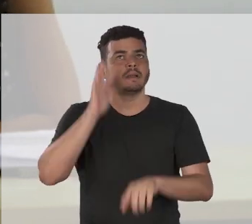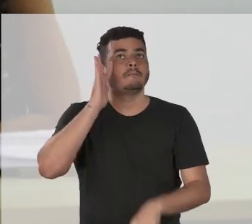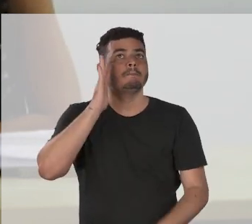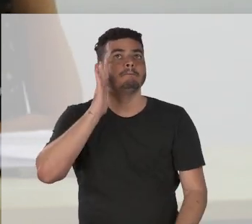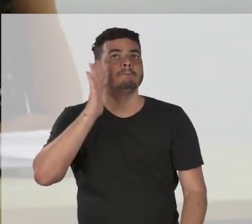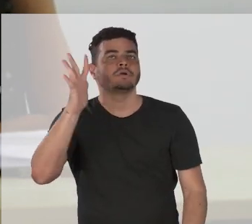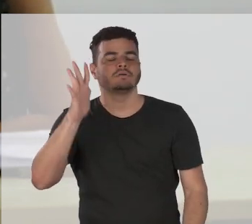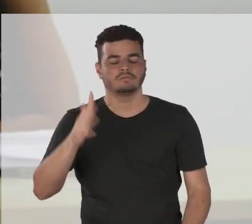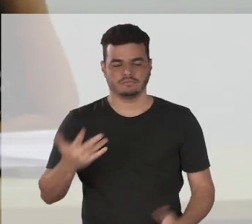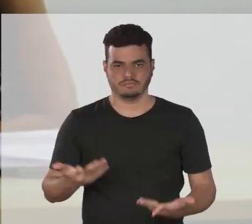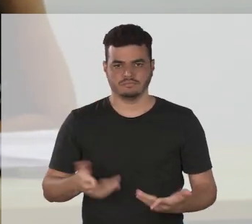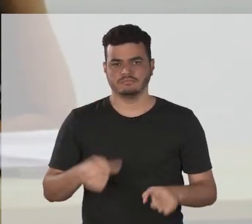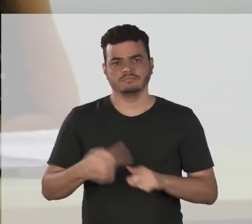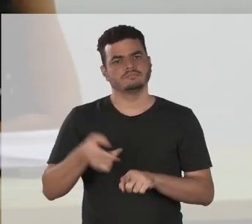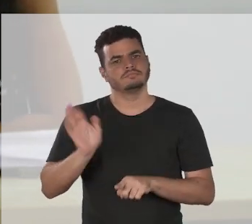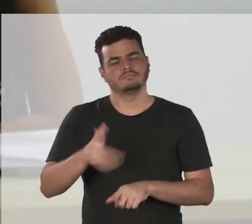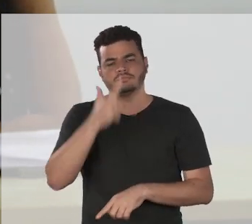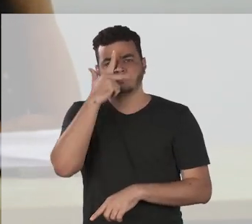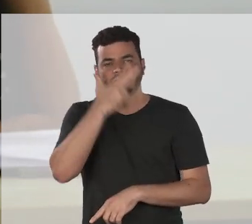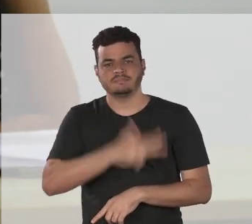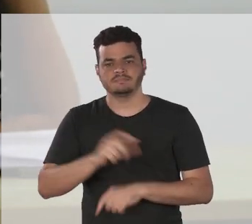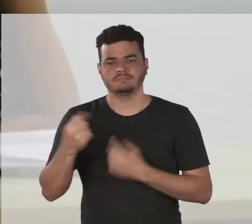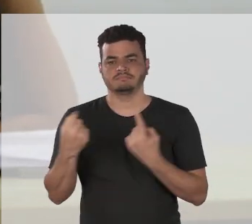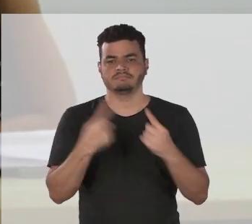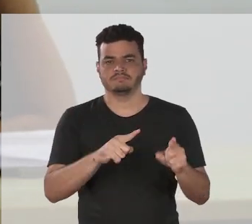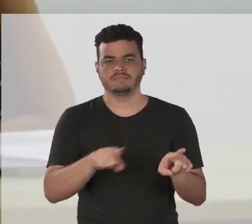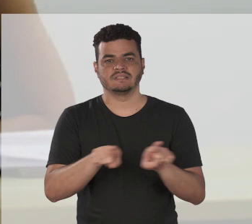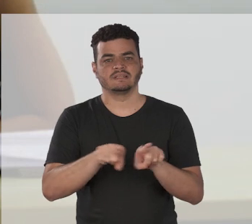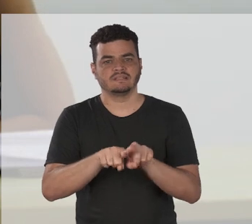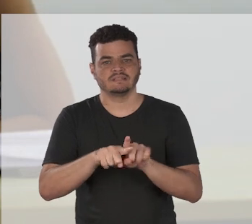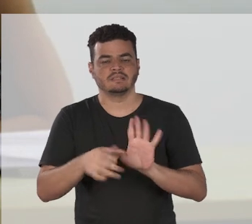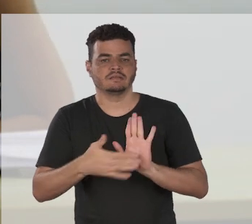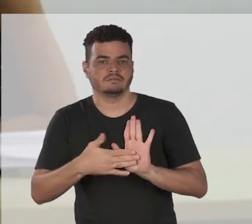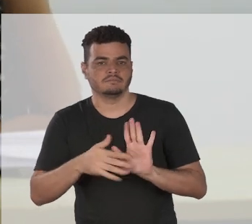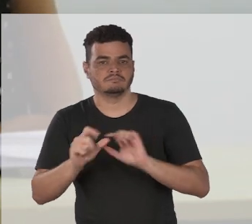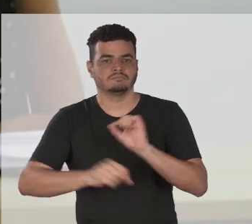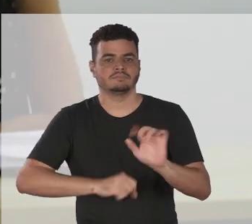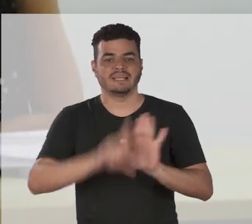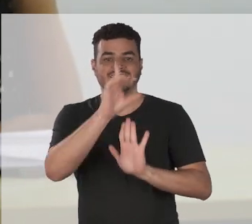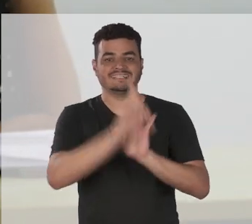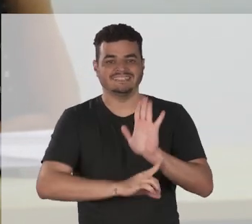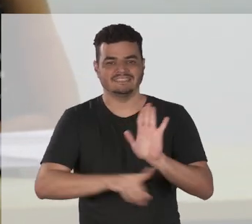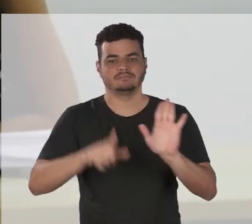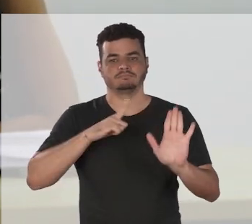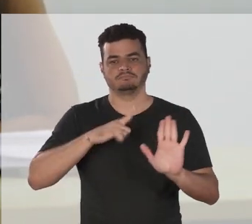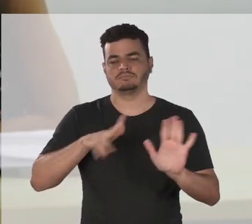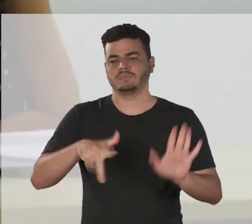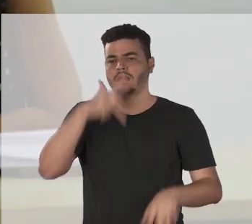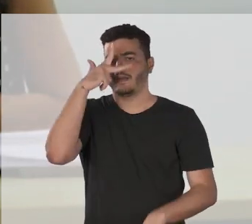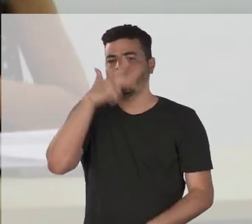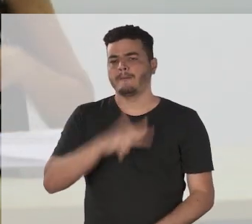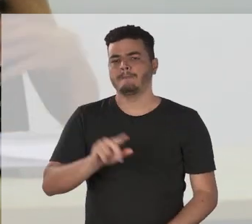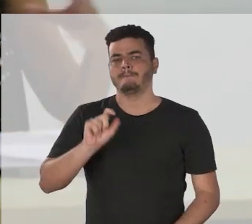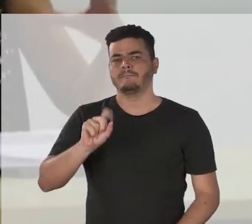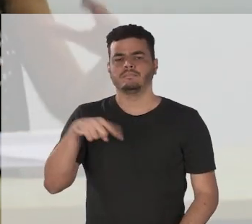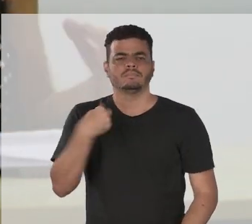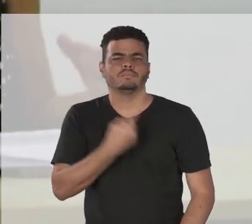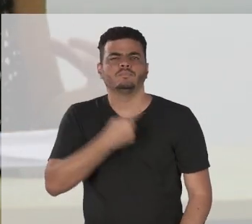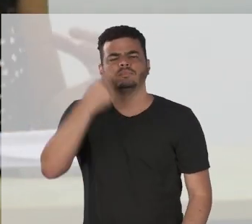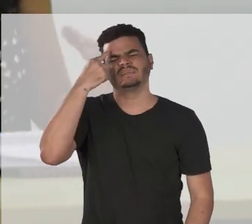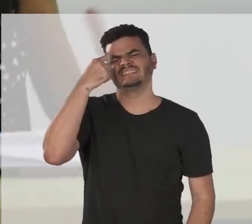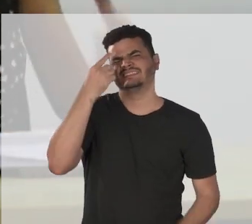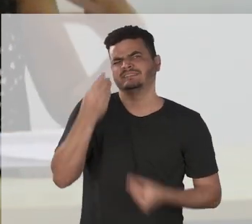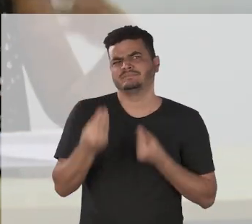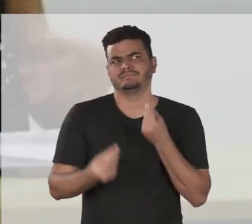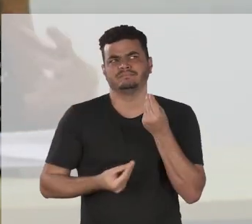estava justamente anunciado, ou bem, argumentado em um dos direitos. Então, bom, me parece que pensar